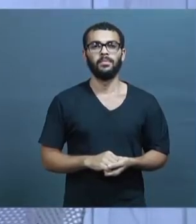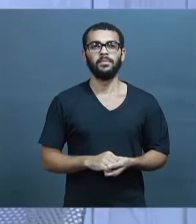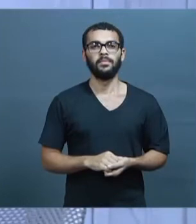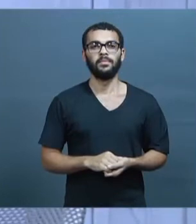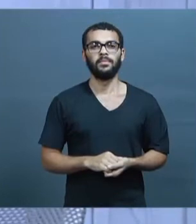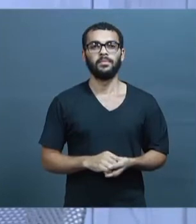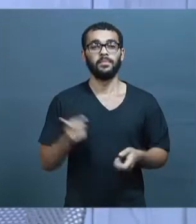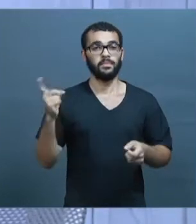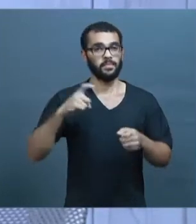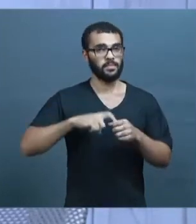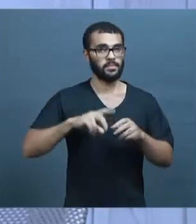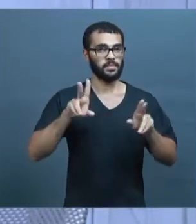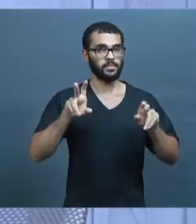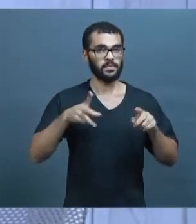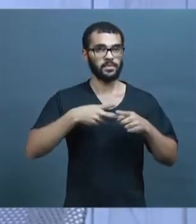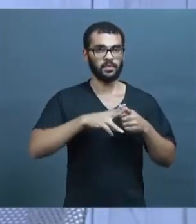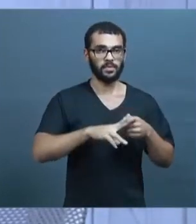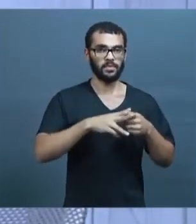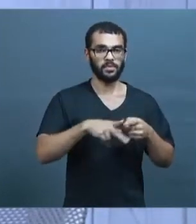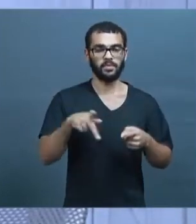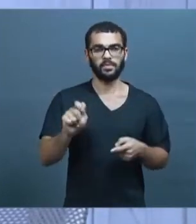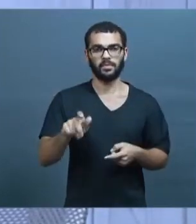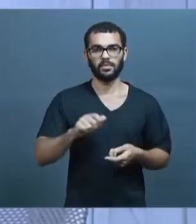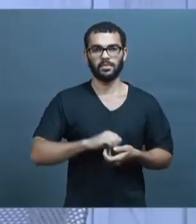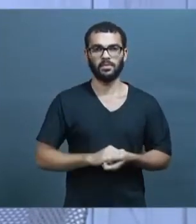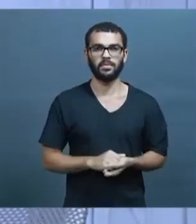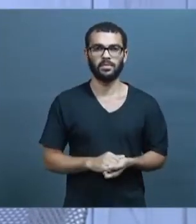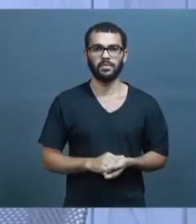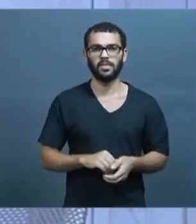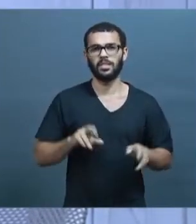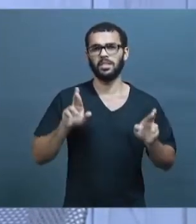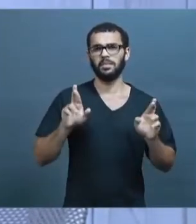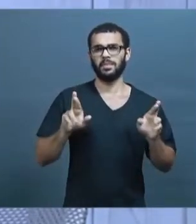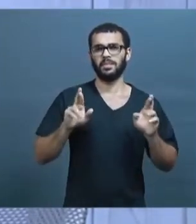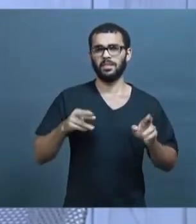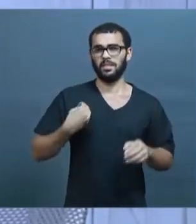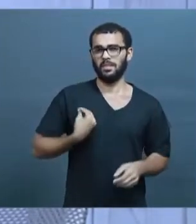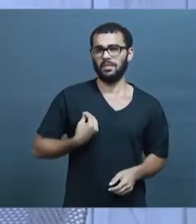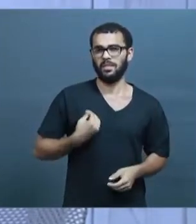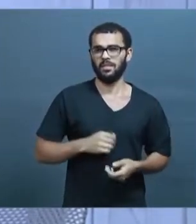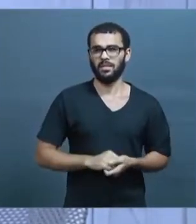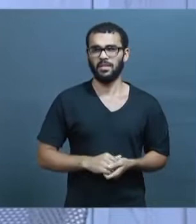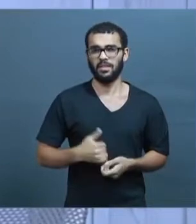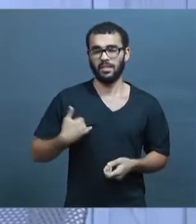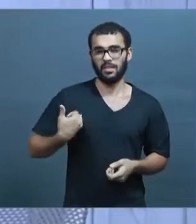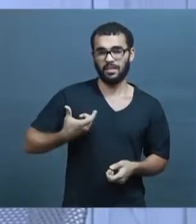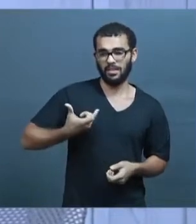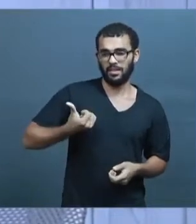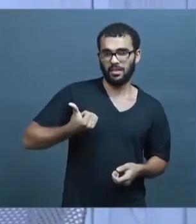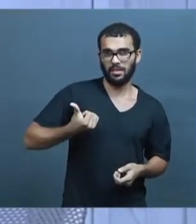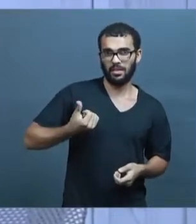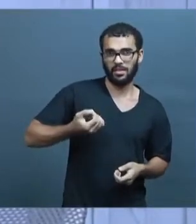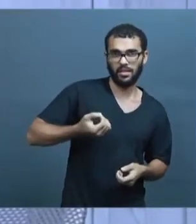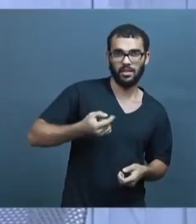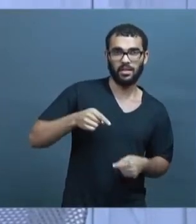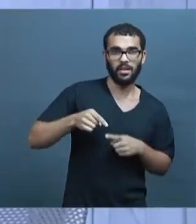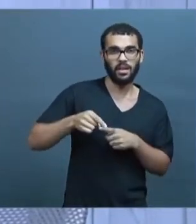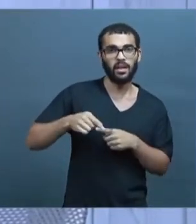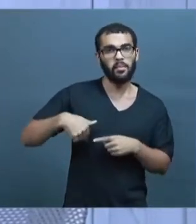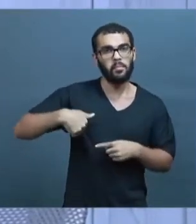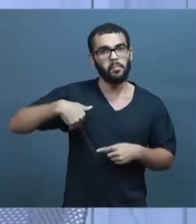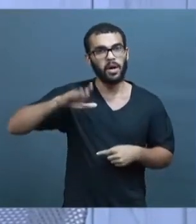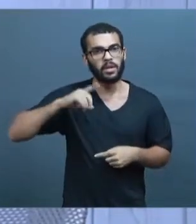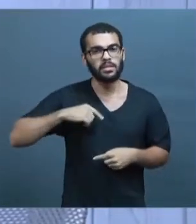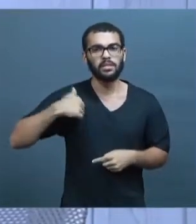Voltando a falar sobre a reforma da Previdência, a expectativa de vida aos 60 anos do brasileiro está entre as que mais